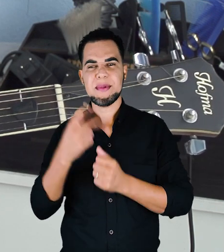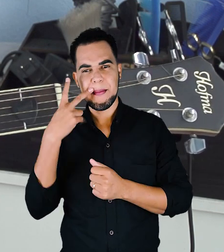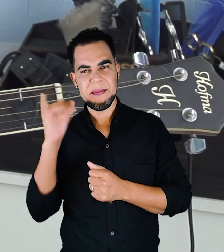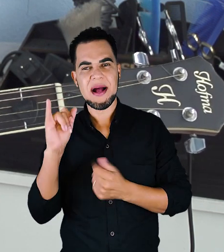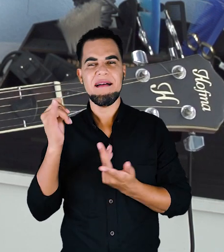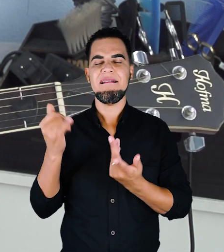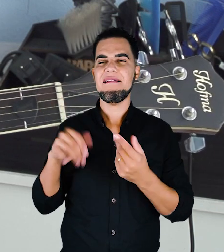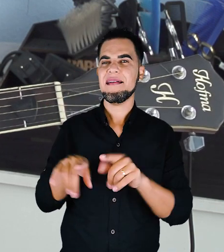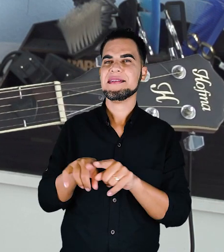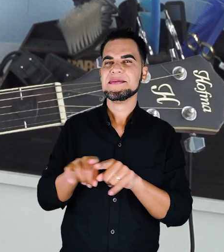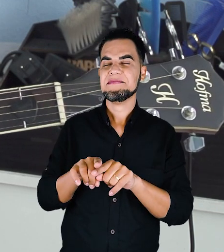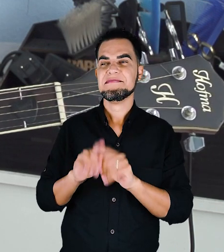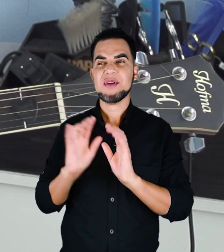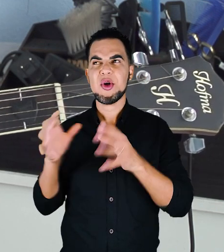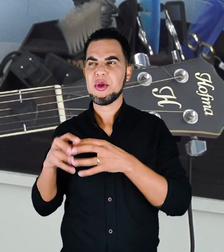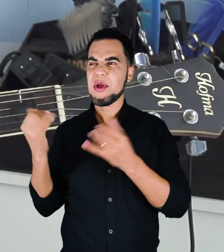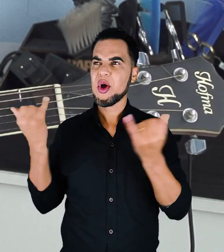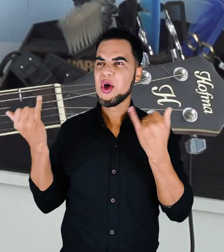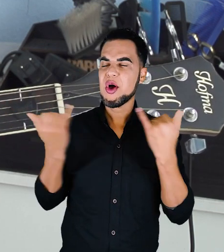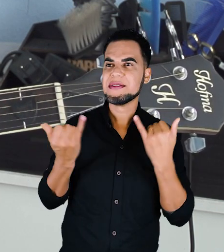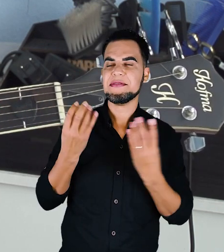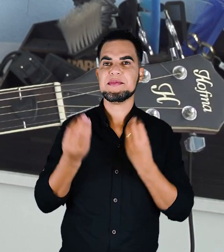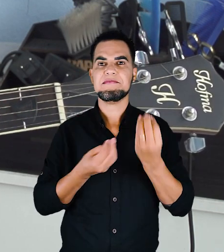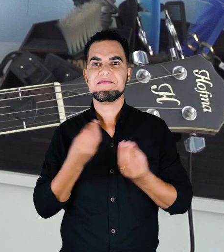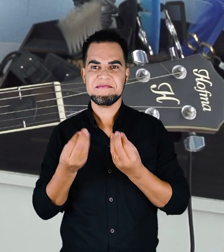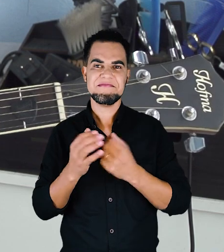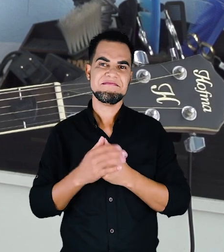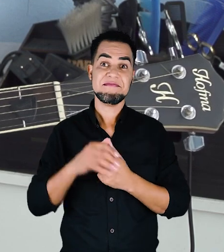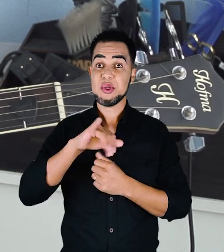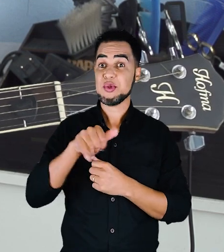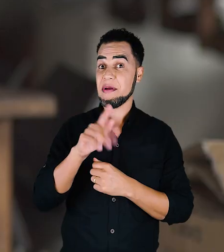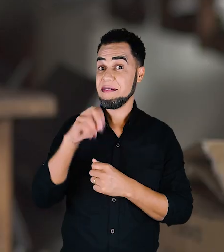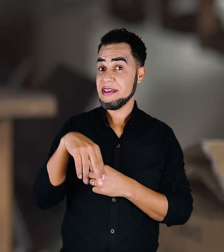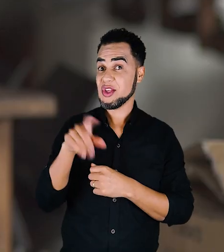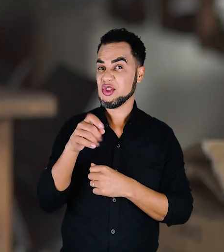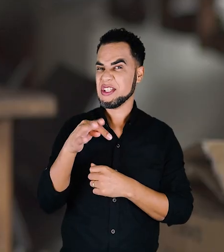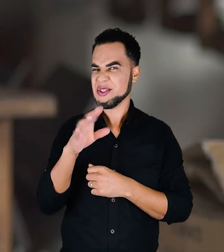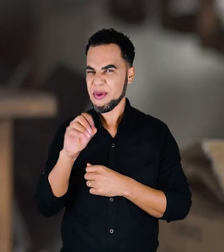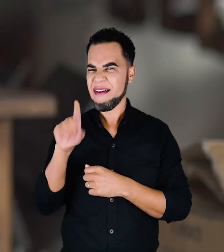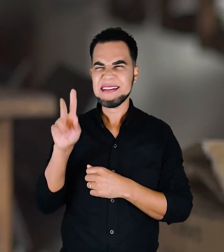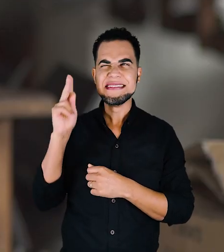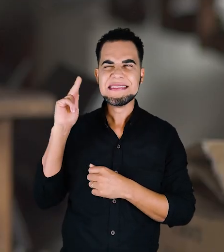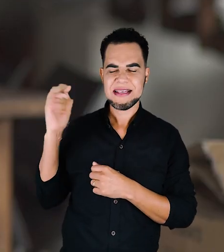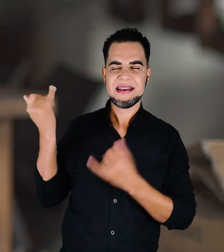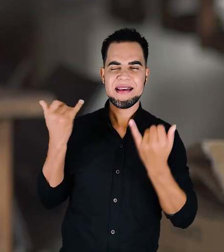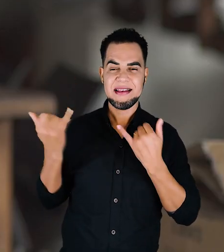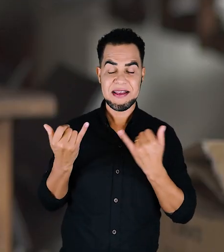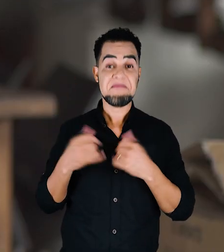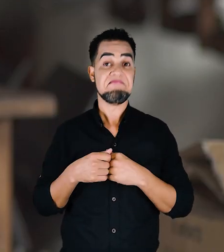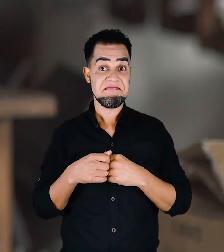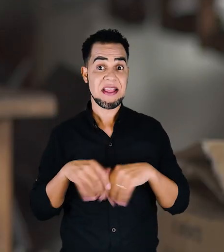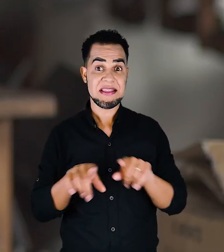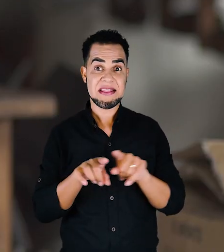banda de música que sempre me contou muito, né, com a maestria do Joaquim Xisto. A gente tinha Seresta e